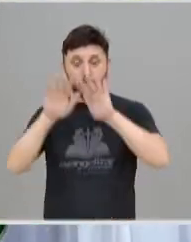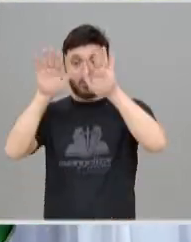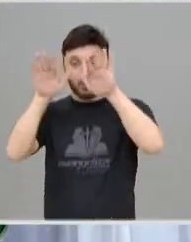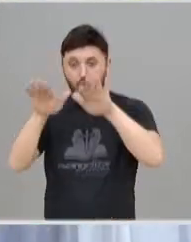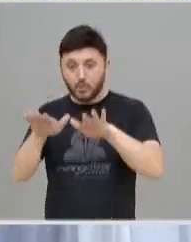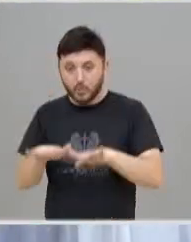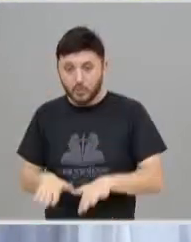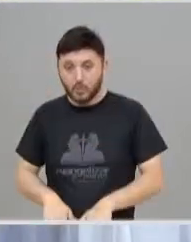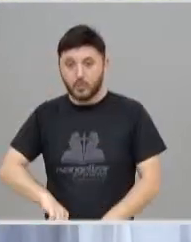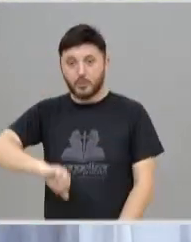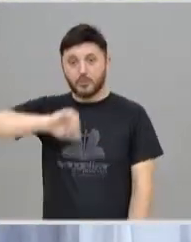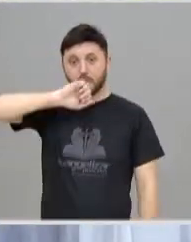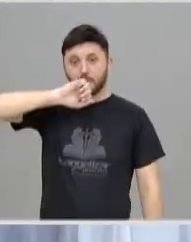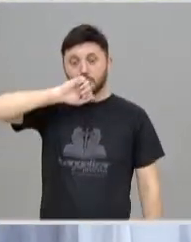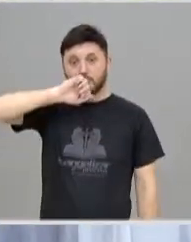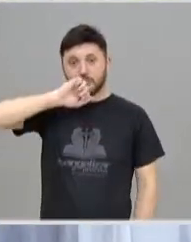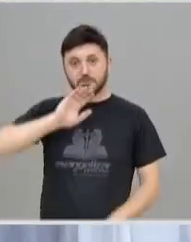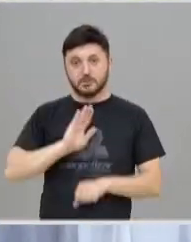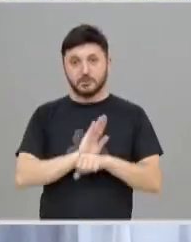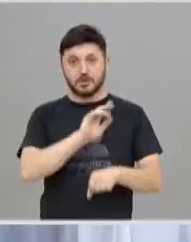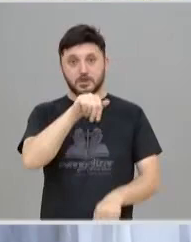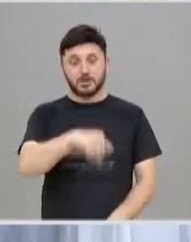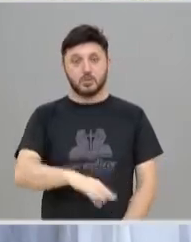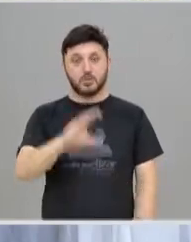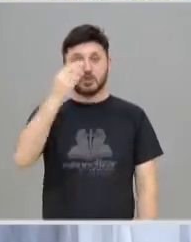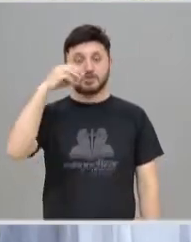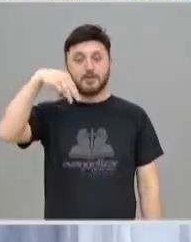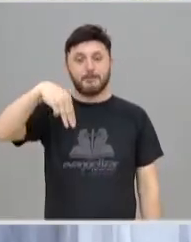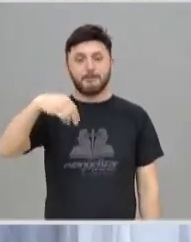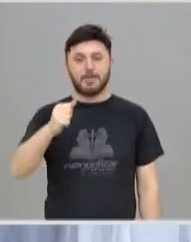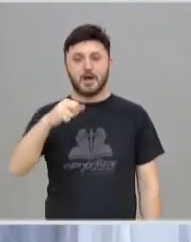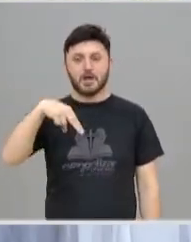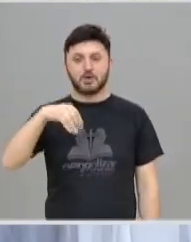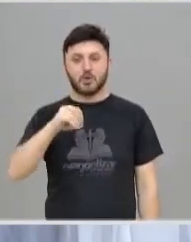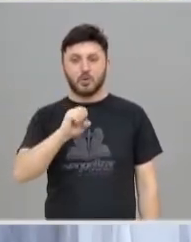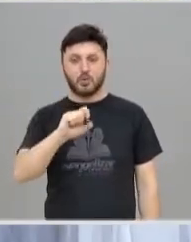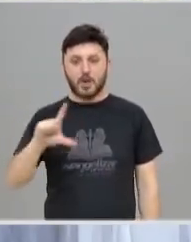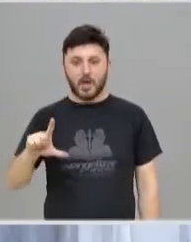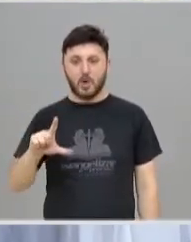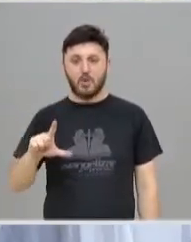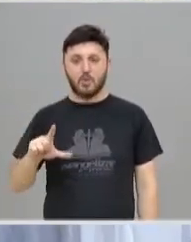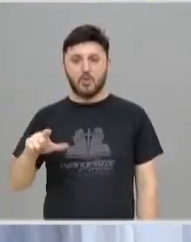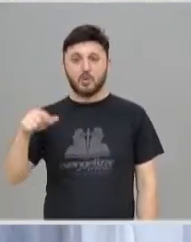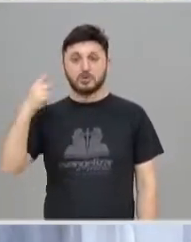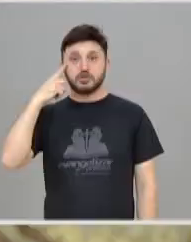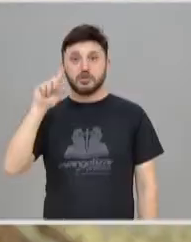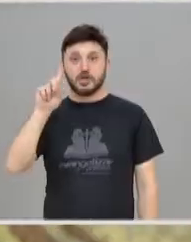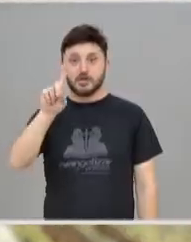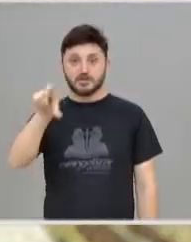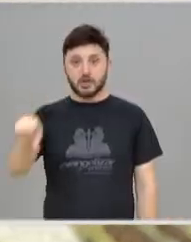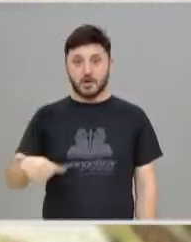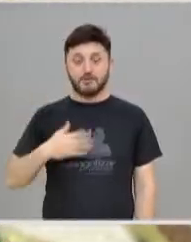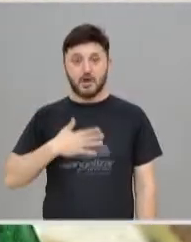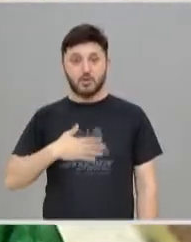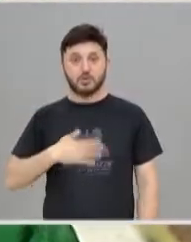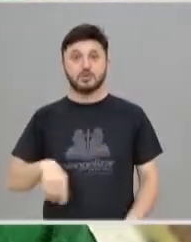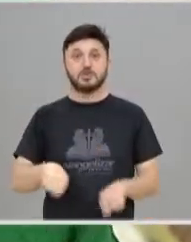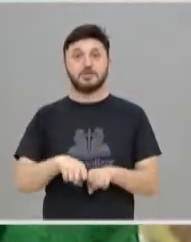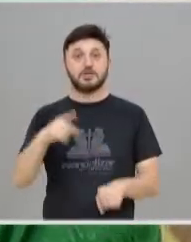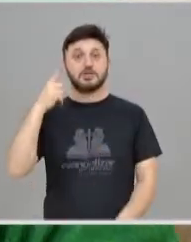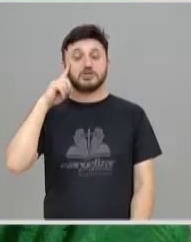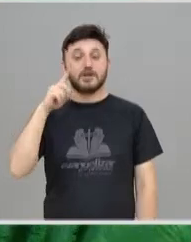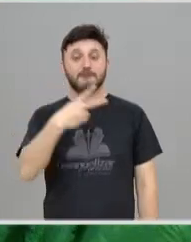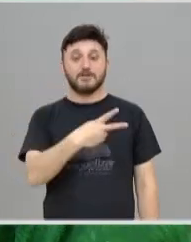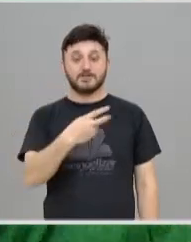episcopal do bispo auxiliar aqui de Curitiba, Manuel da Silva, dia 19 de agosto. Dia 26 de agosto,